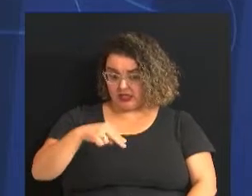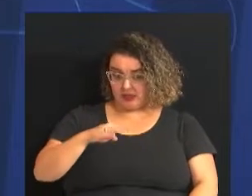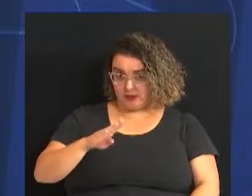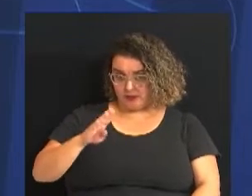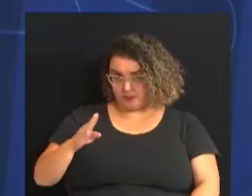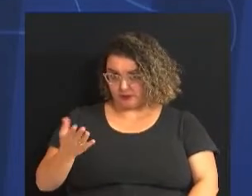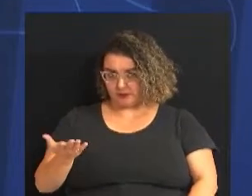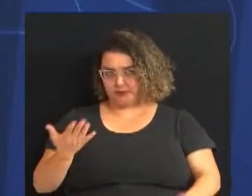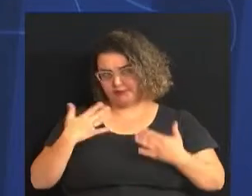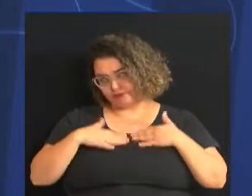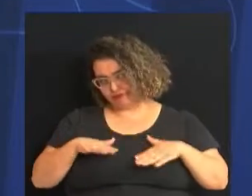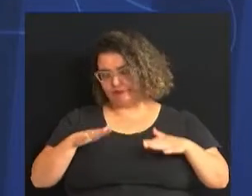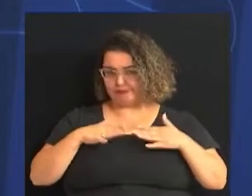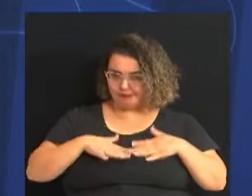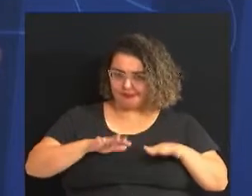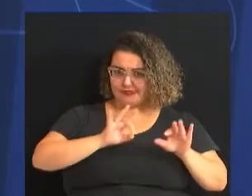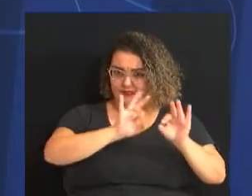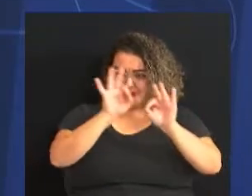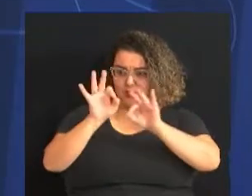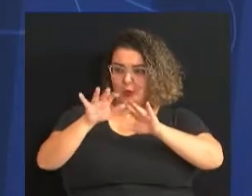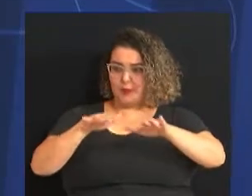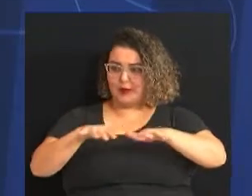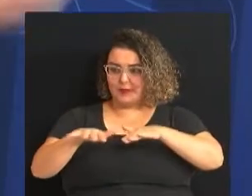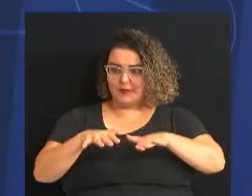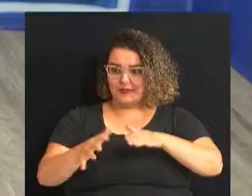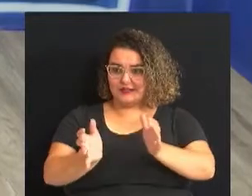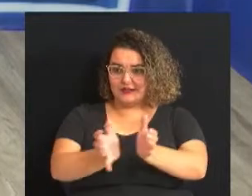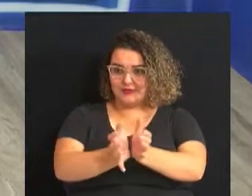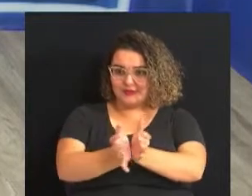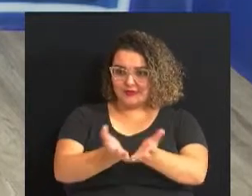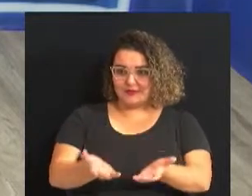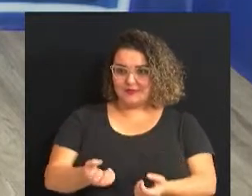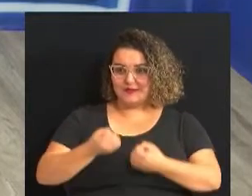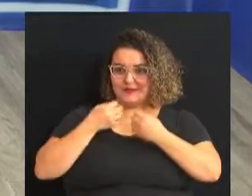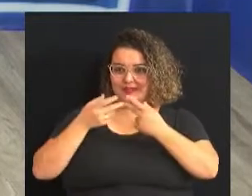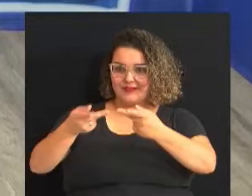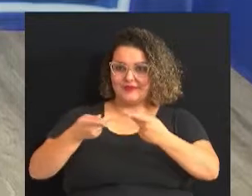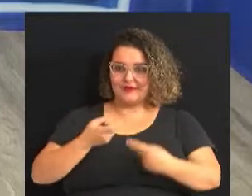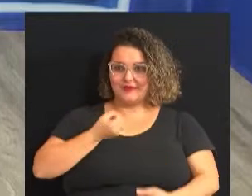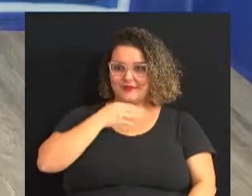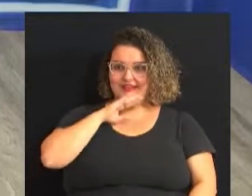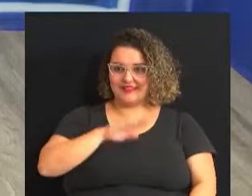de acompanhar as movimentações dos times. Seja bem-vindo e boa tarde.